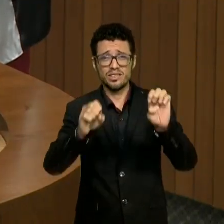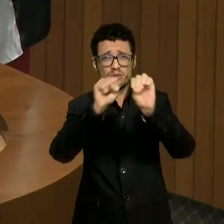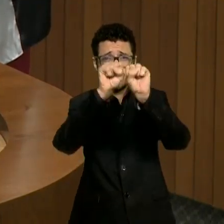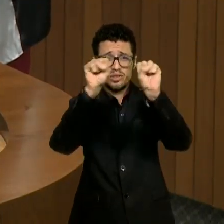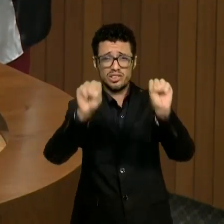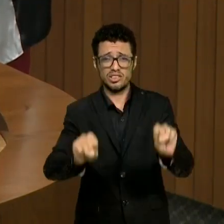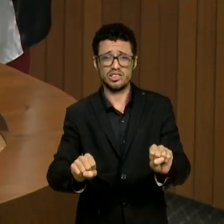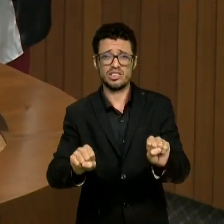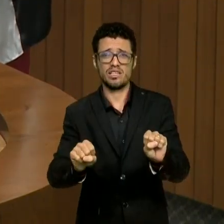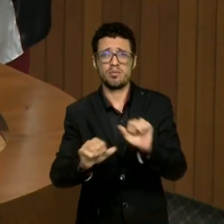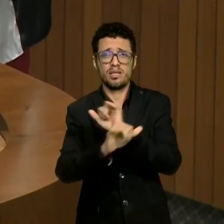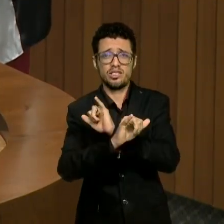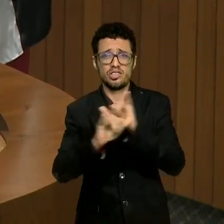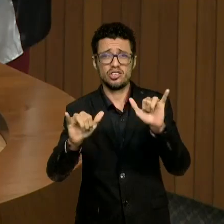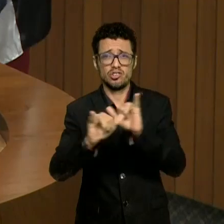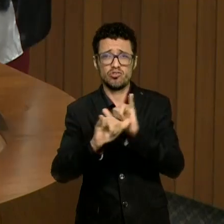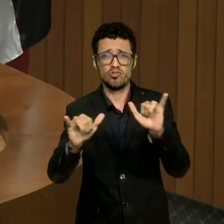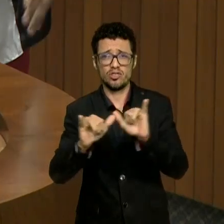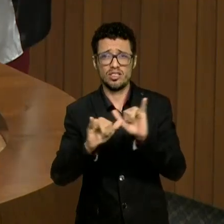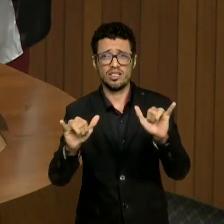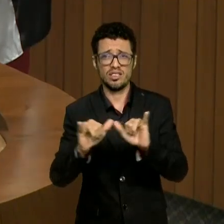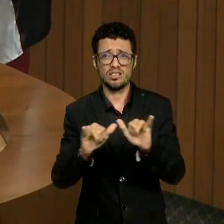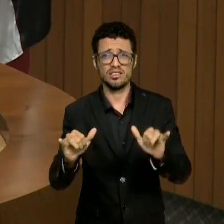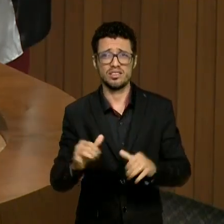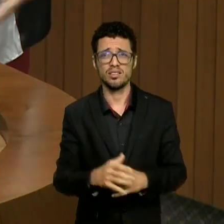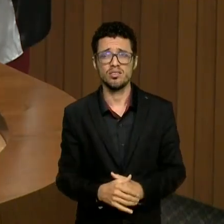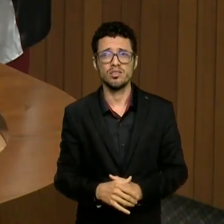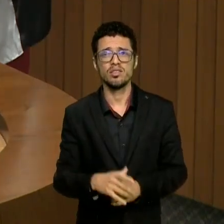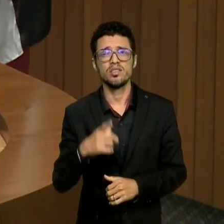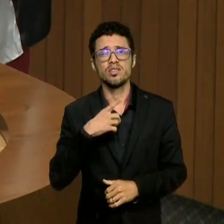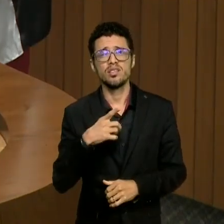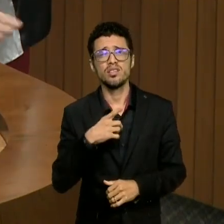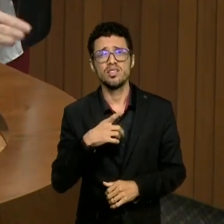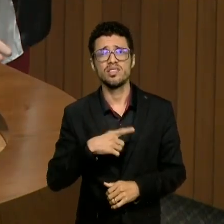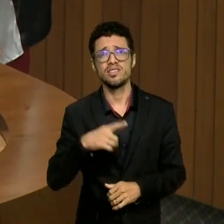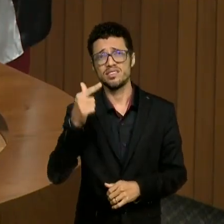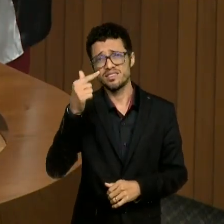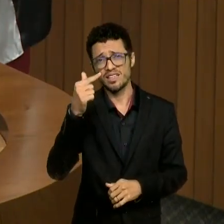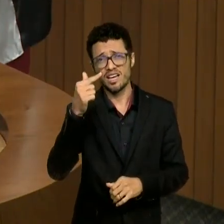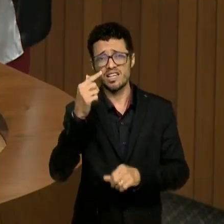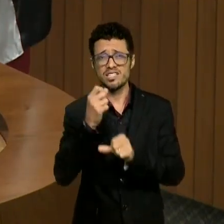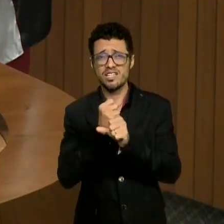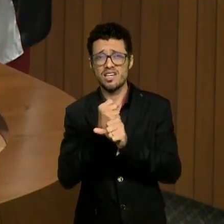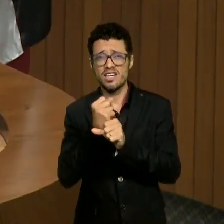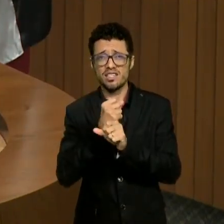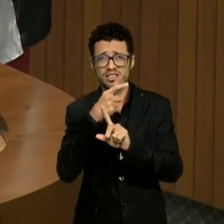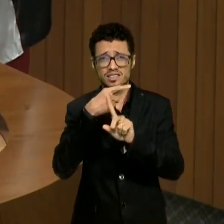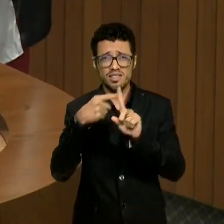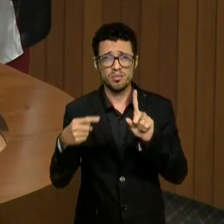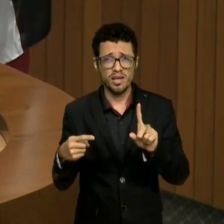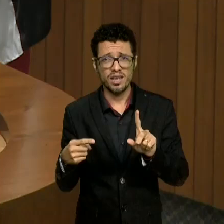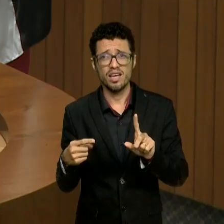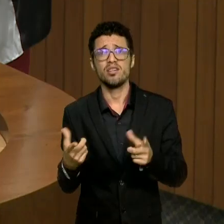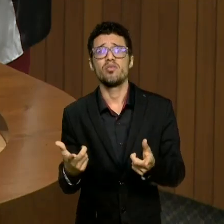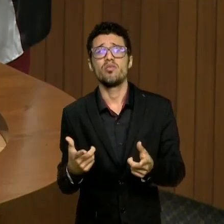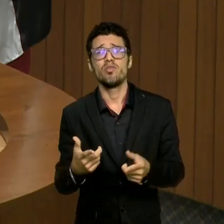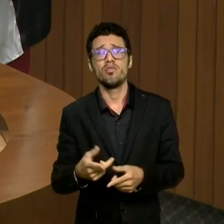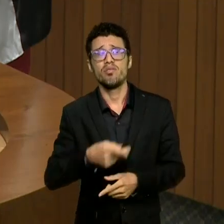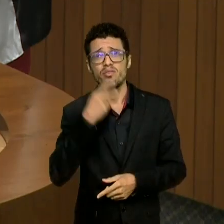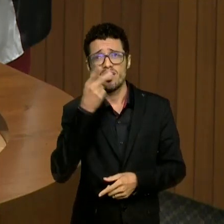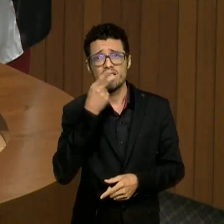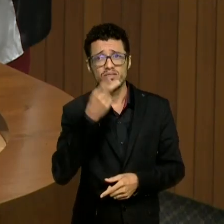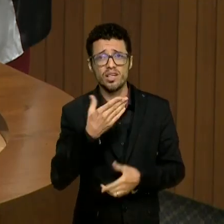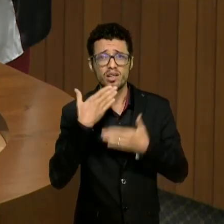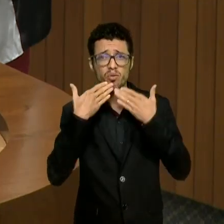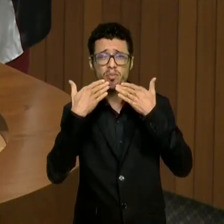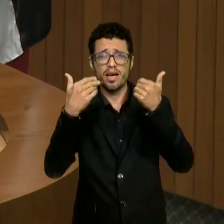uma matéria no G1, no primeiro mandato, e repetiram os 7 anos da administração dele, dizendo que era o melhor governador do Brasil.